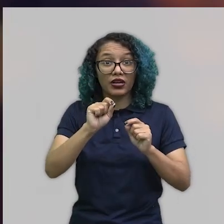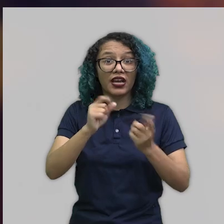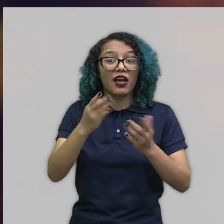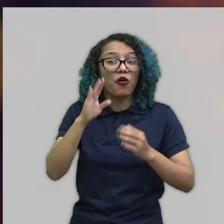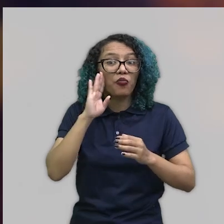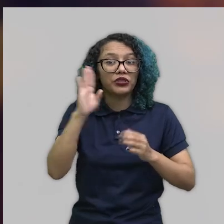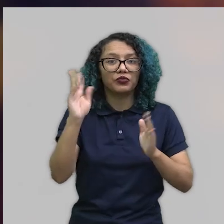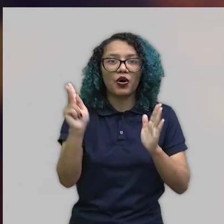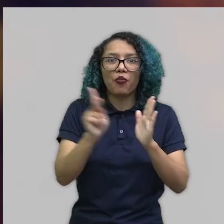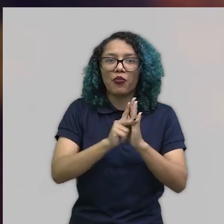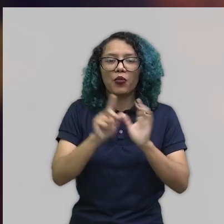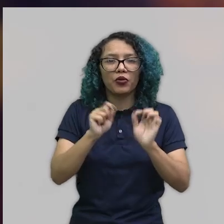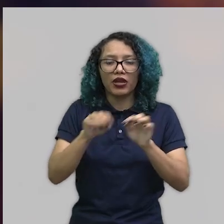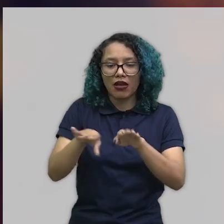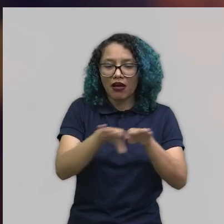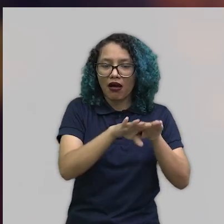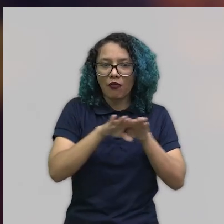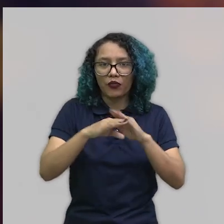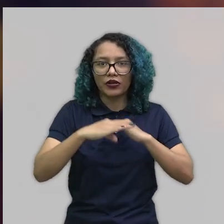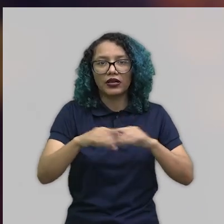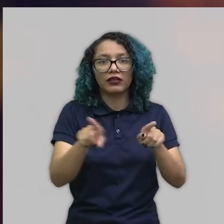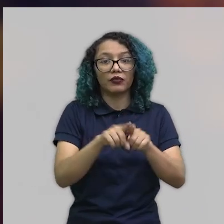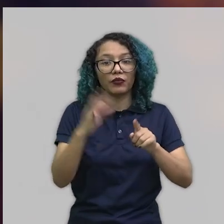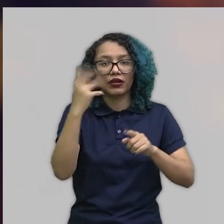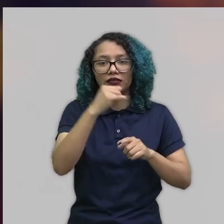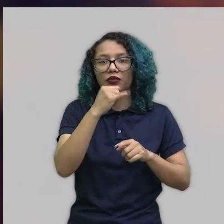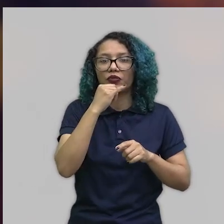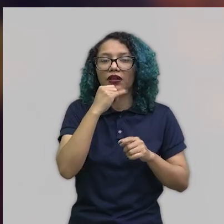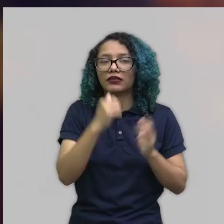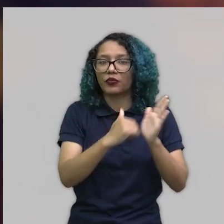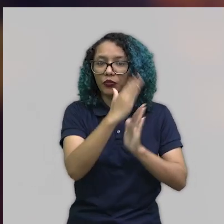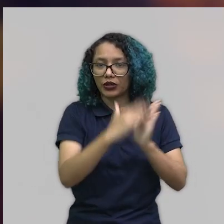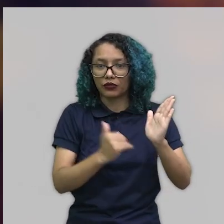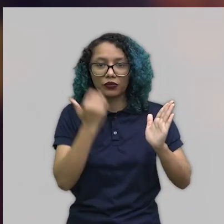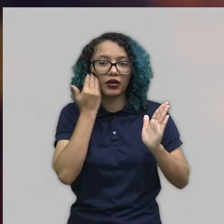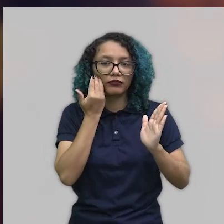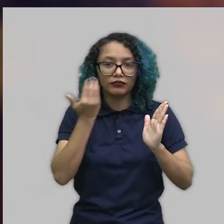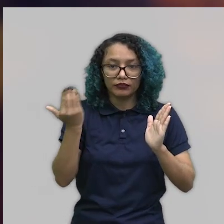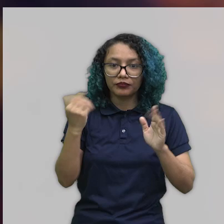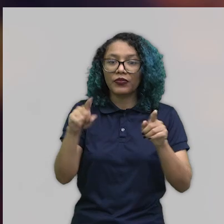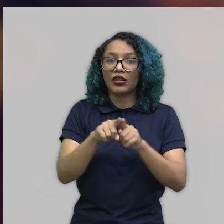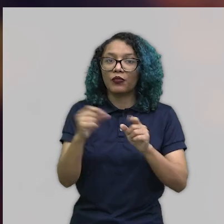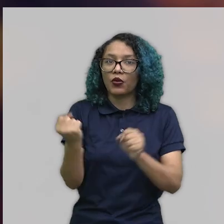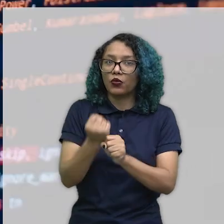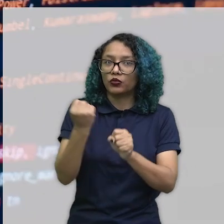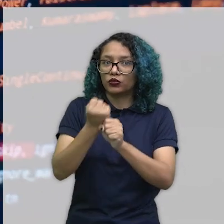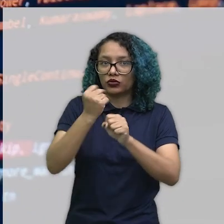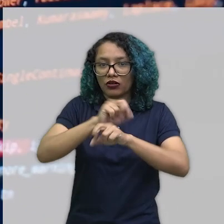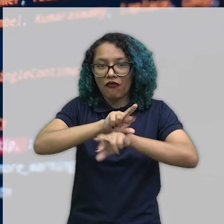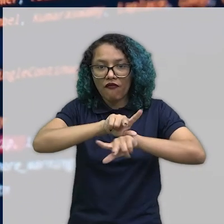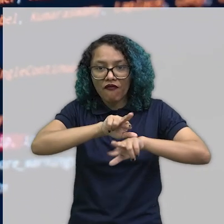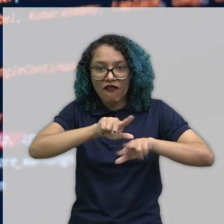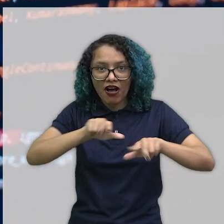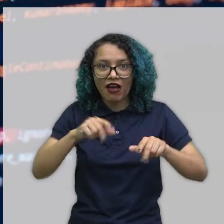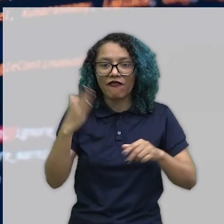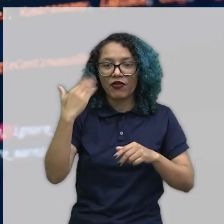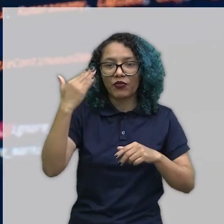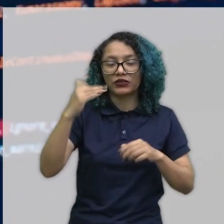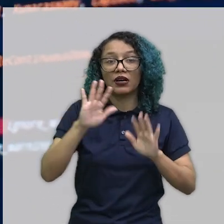da beleza, presente em obras de arte como a Mona Lisa e em construções como o Partenon. Hoje a sequência